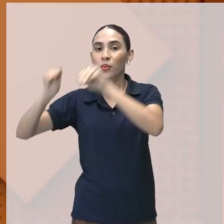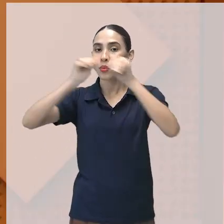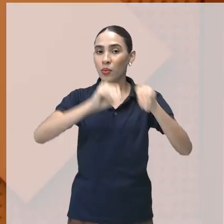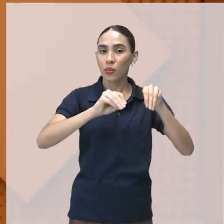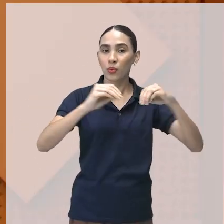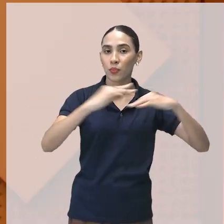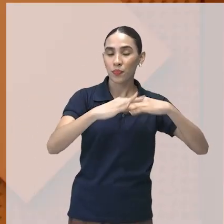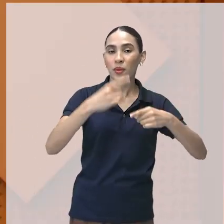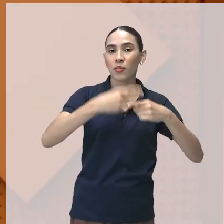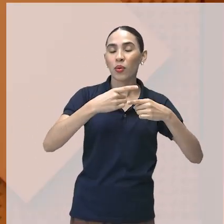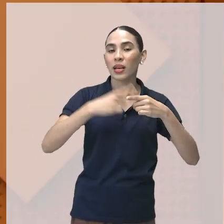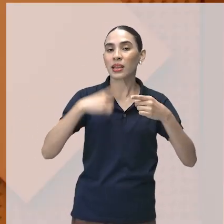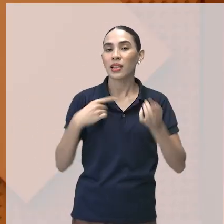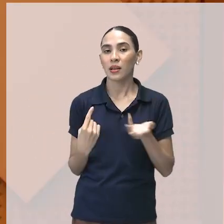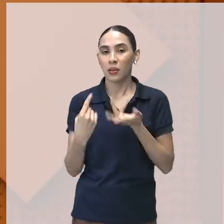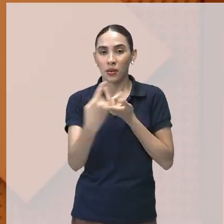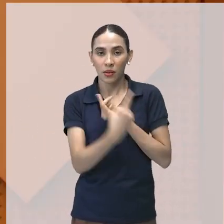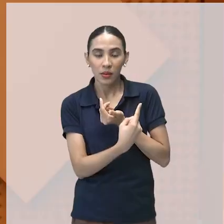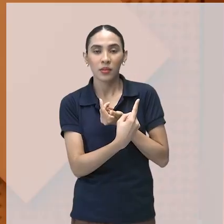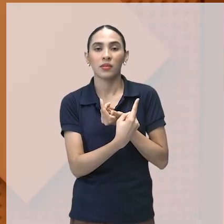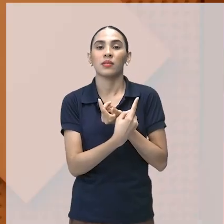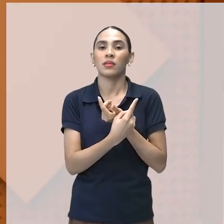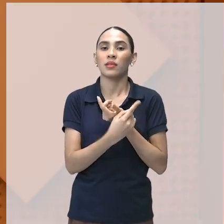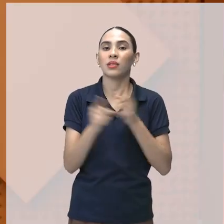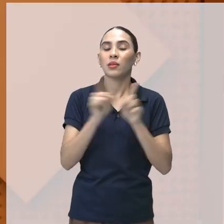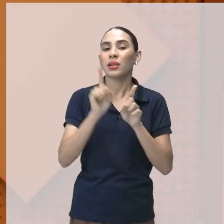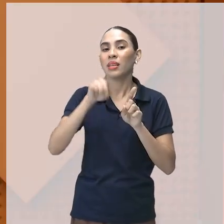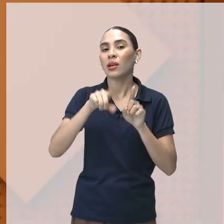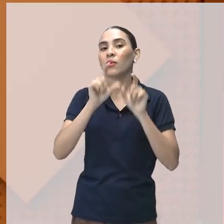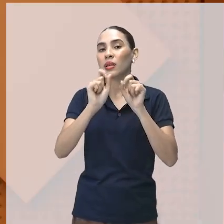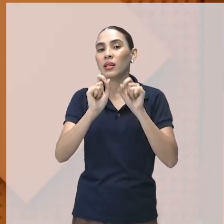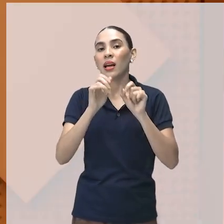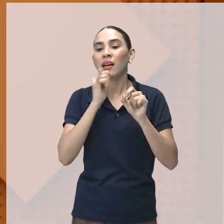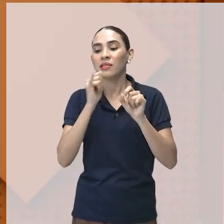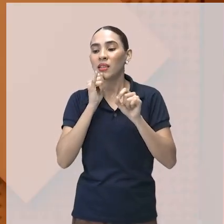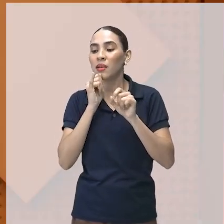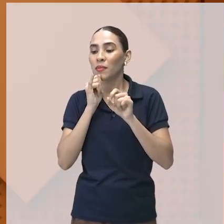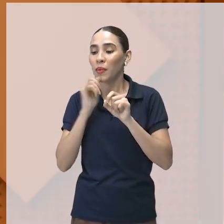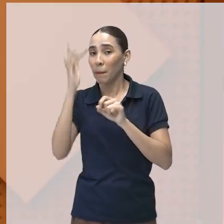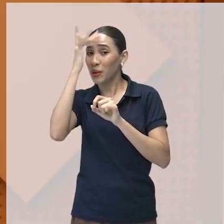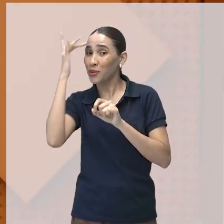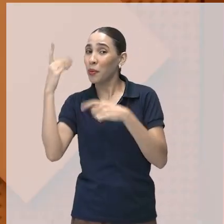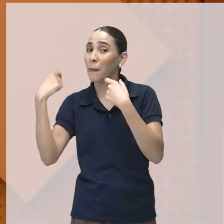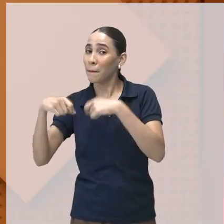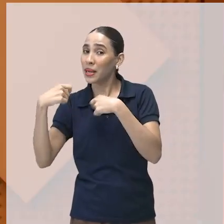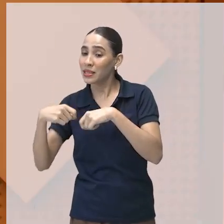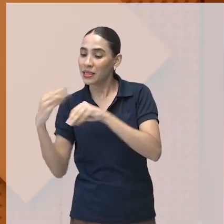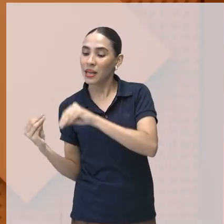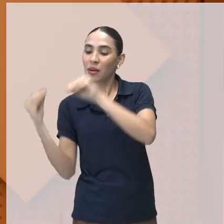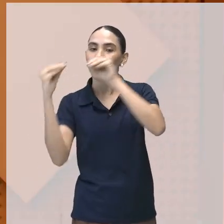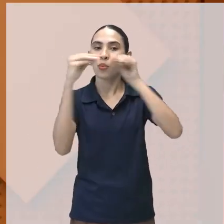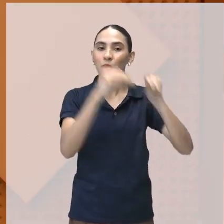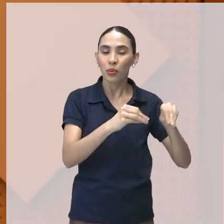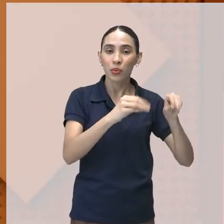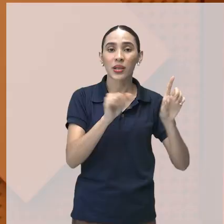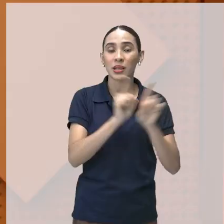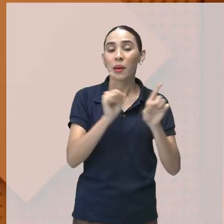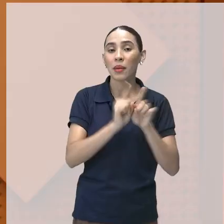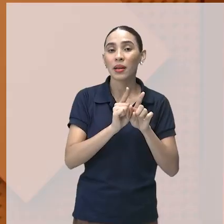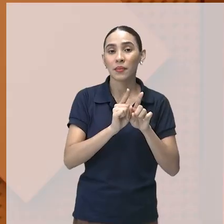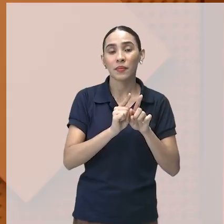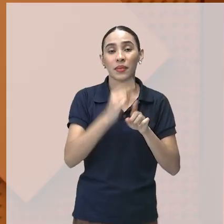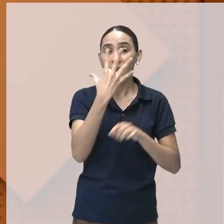decorrência dos chamados fatores repulsivos, que são os fatores que expulsam o homem do campo para a cidade, e dos